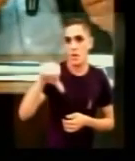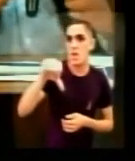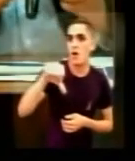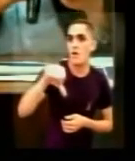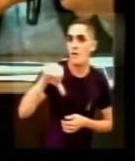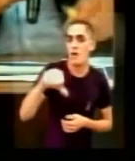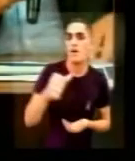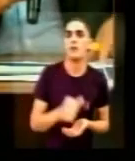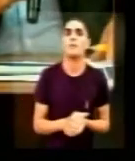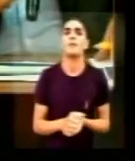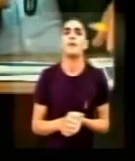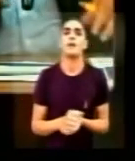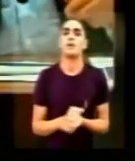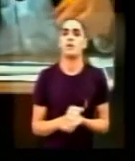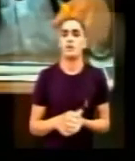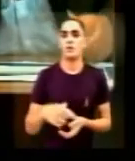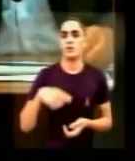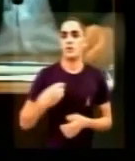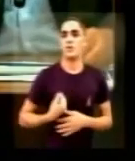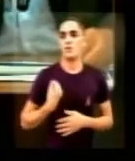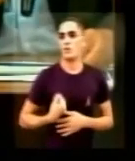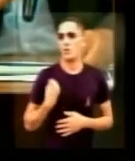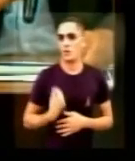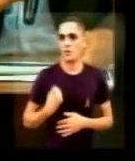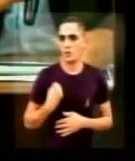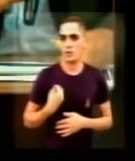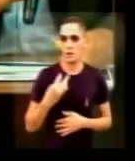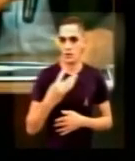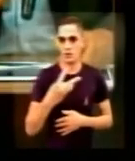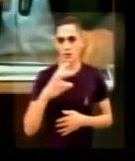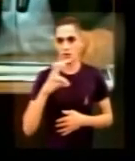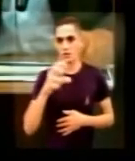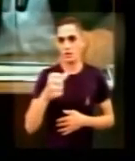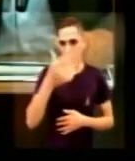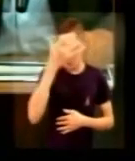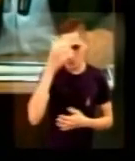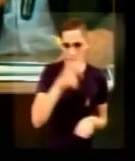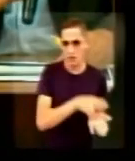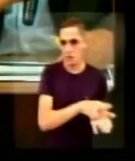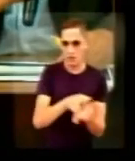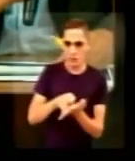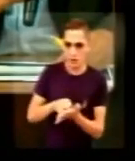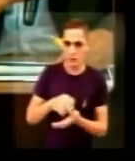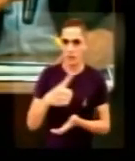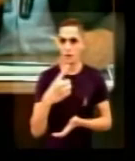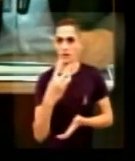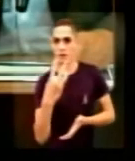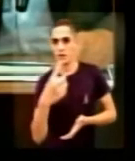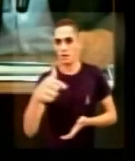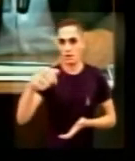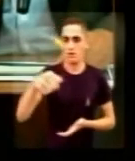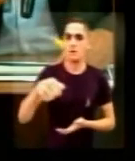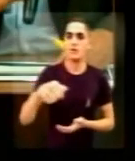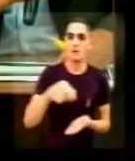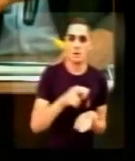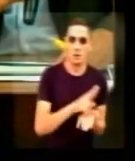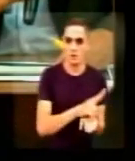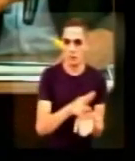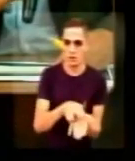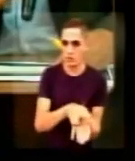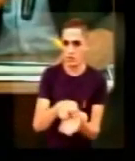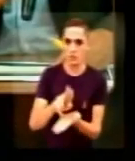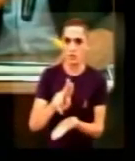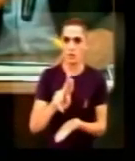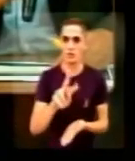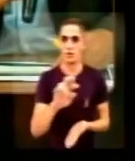nós tínhamos 356 internados, sendo 137 UTIs e